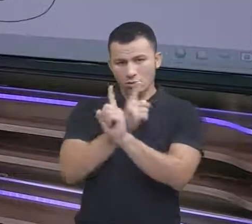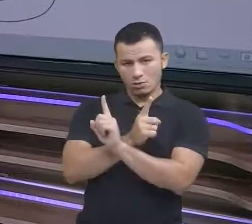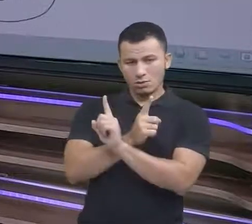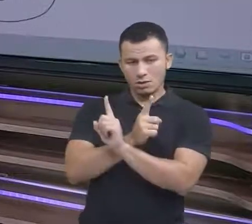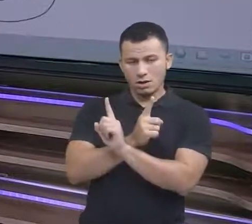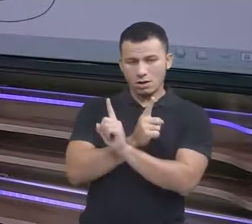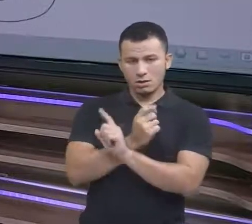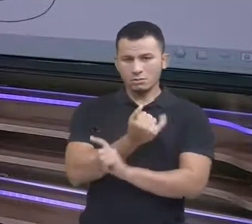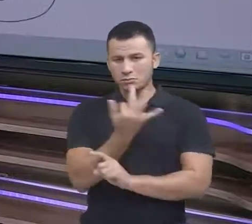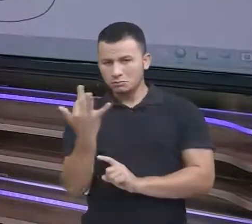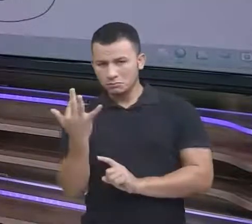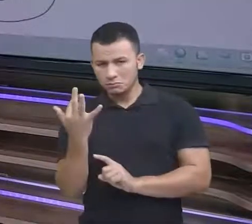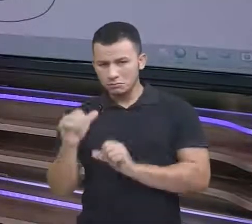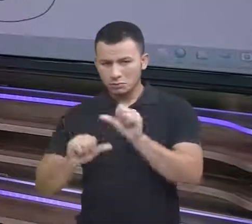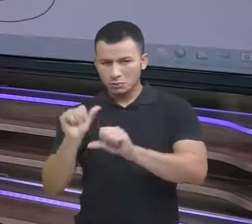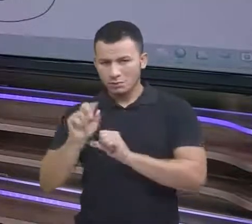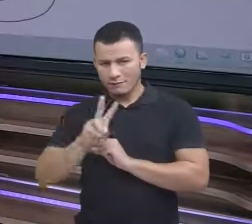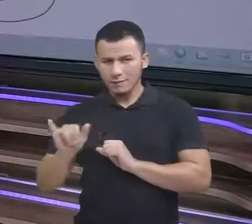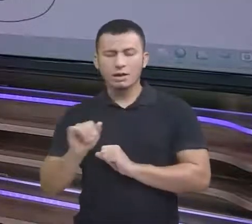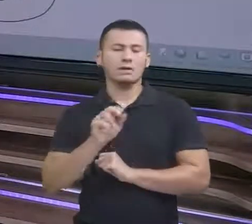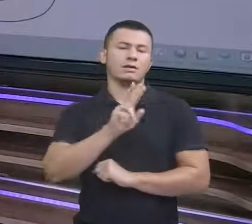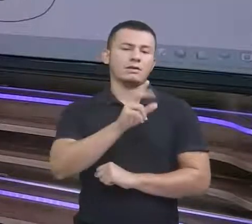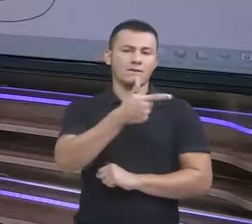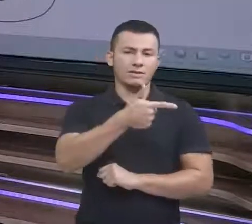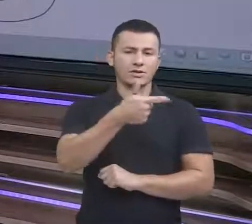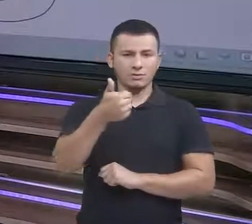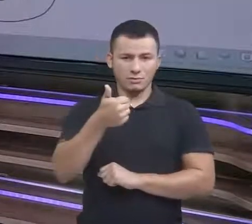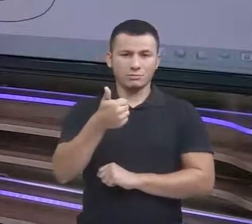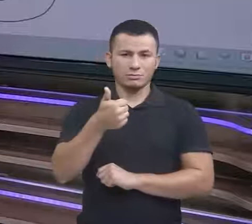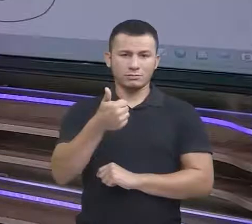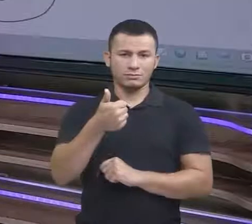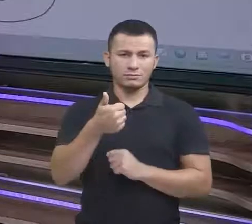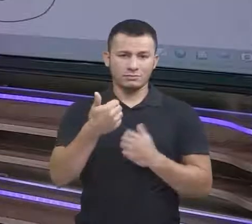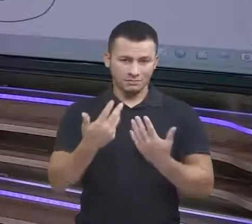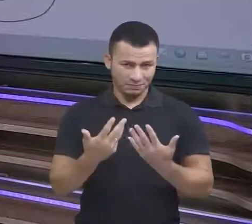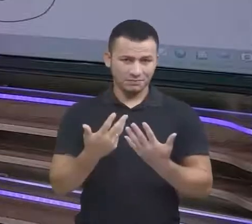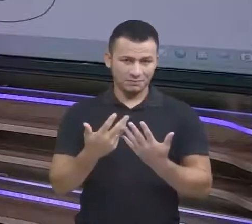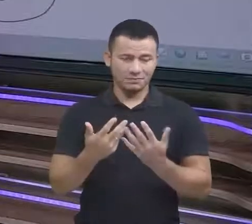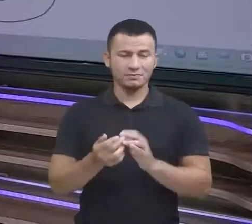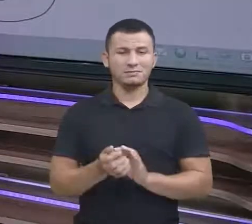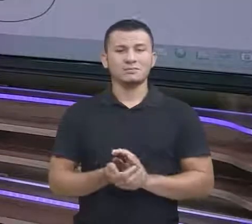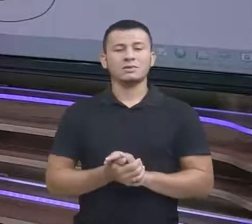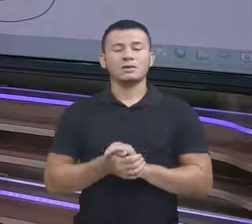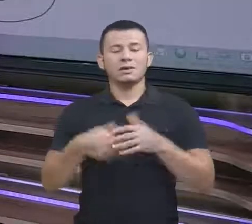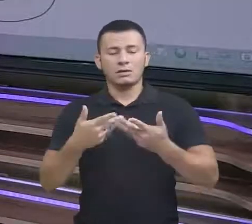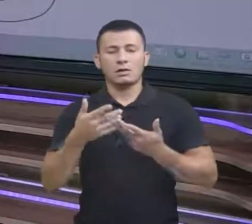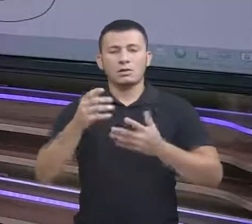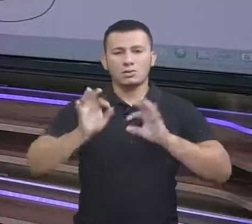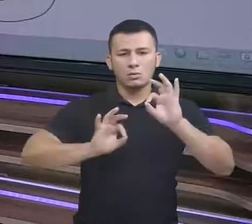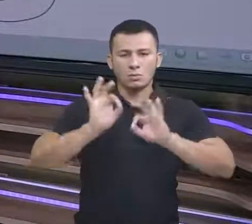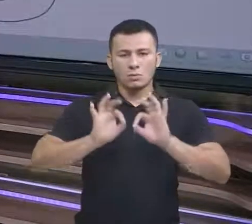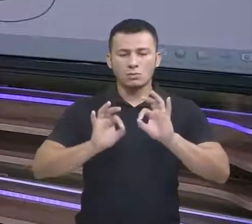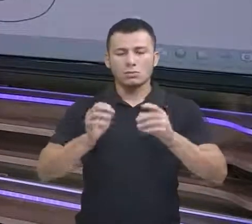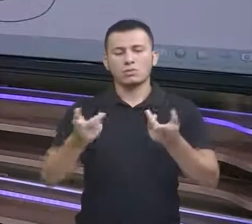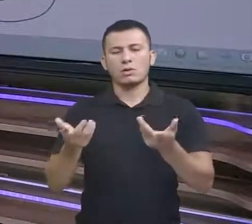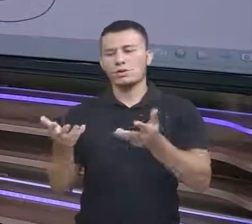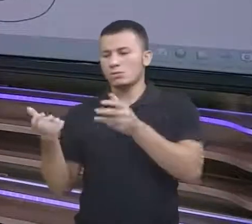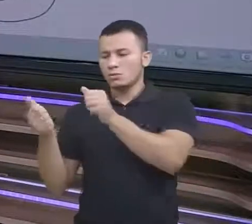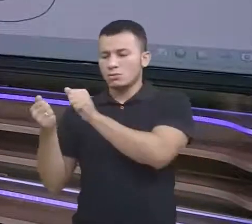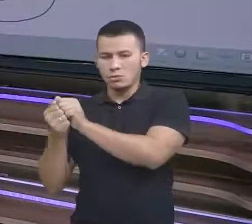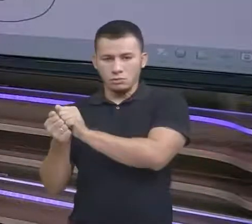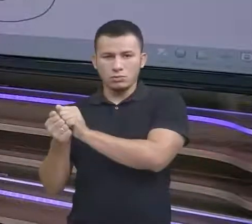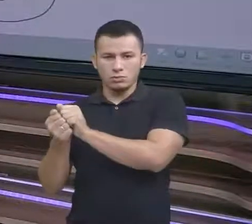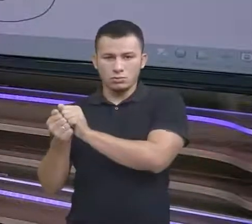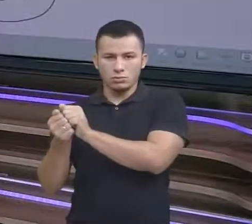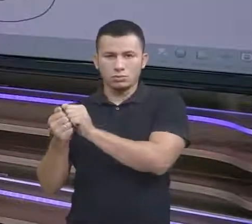quantidade de nome ele vai virar 21 então a composição do número é o que